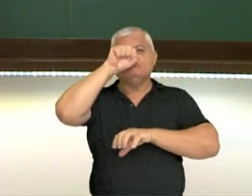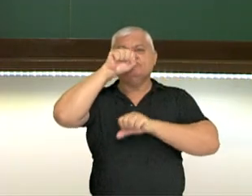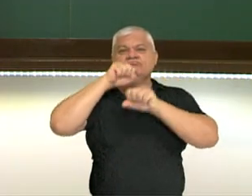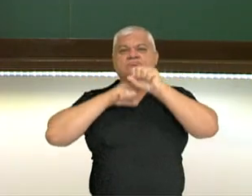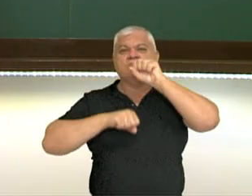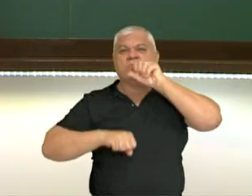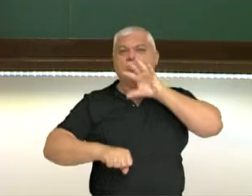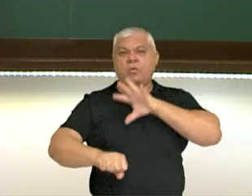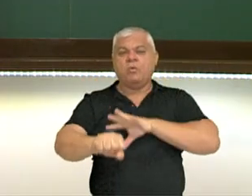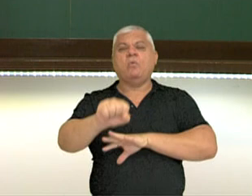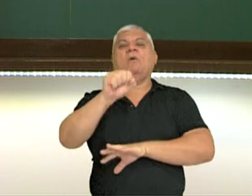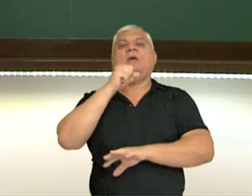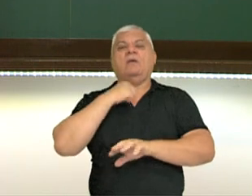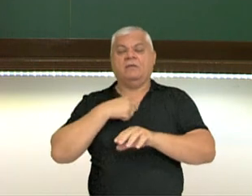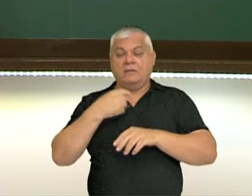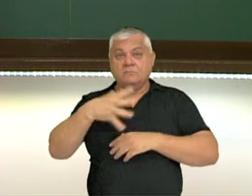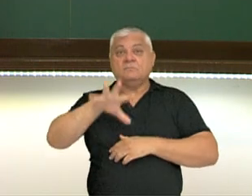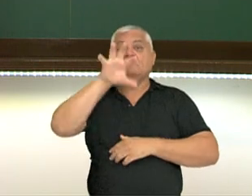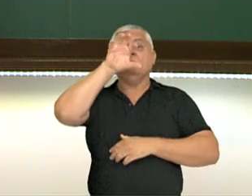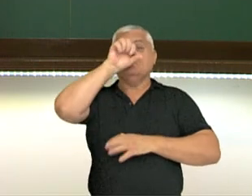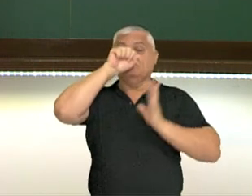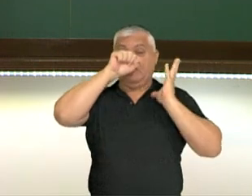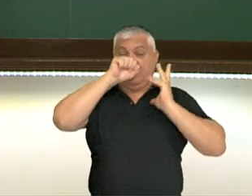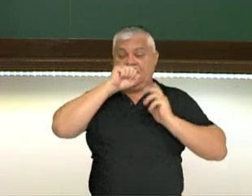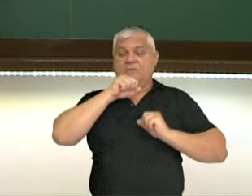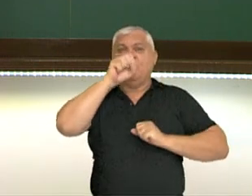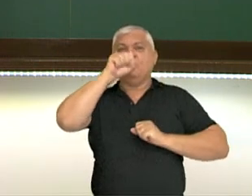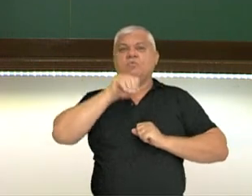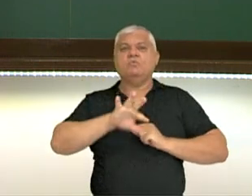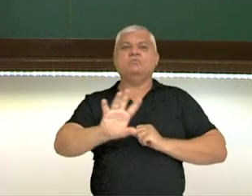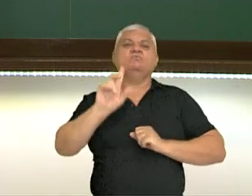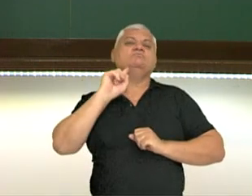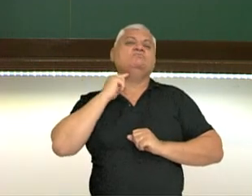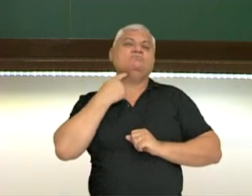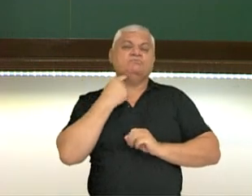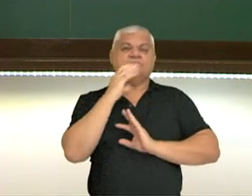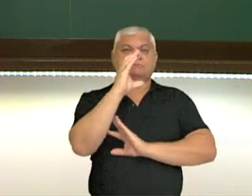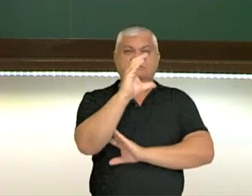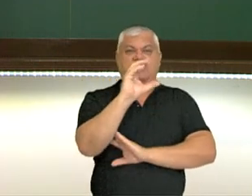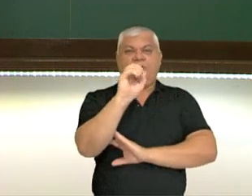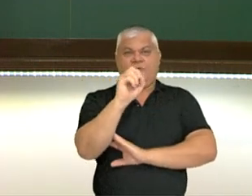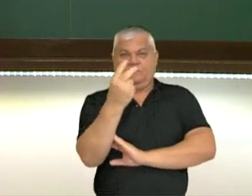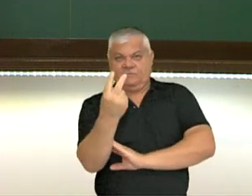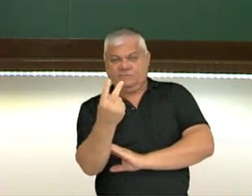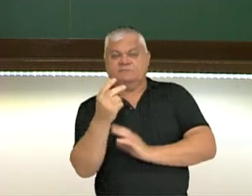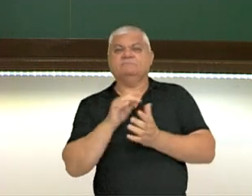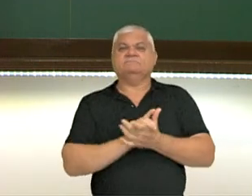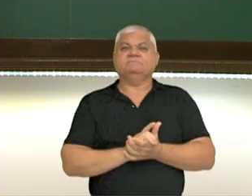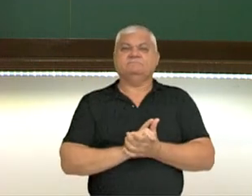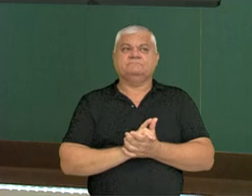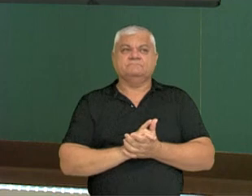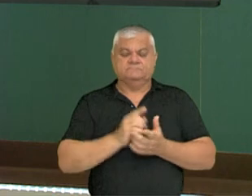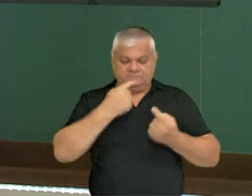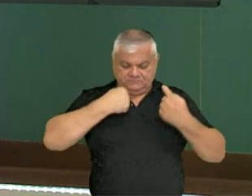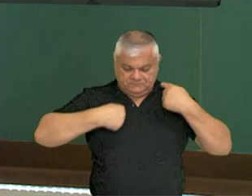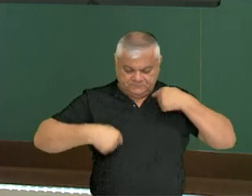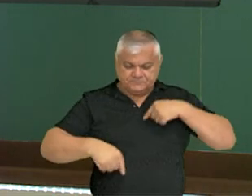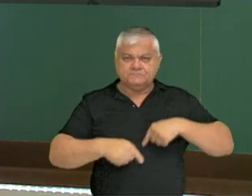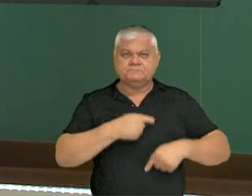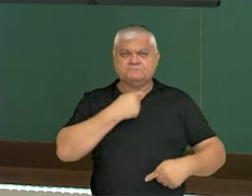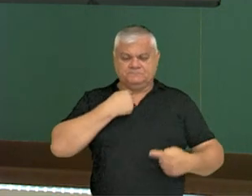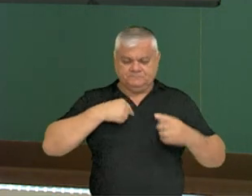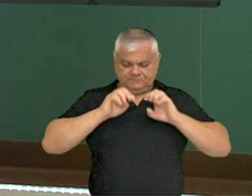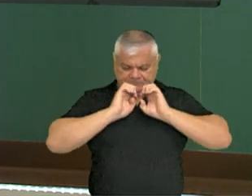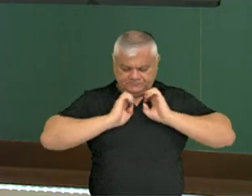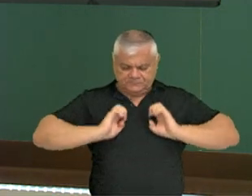e o que permite a gente eliminar o gás carbônico. O sistema respiratório, ele